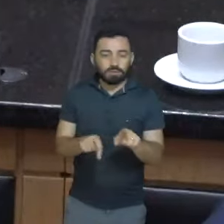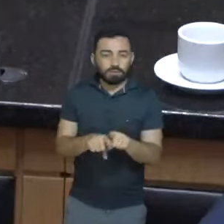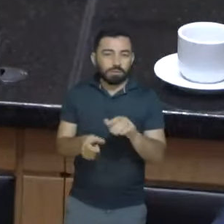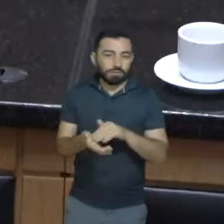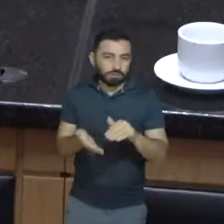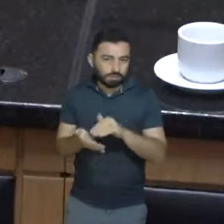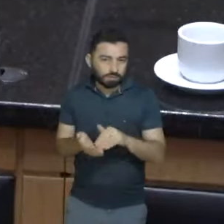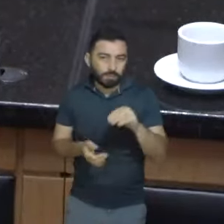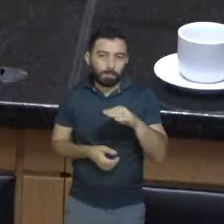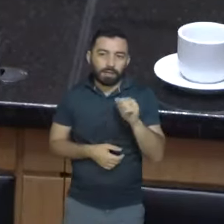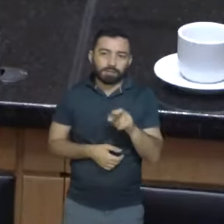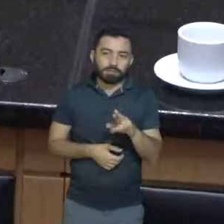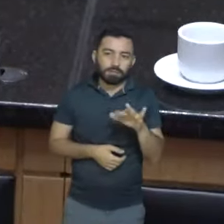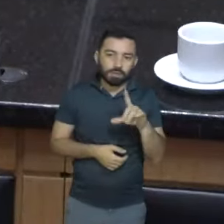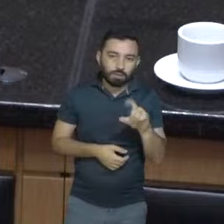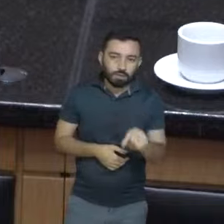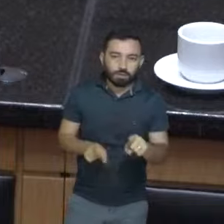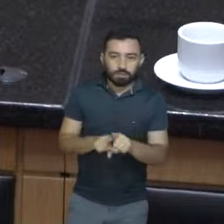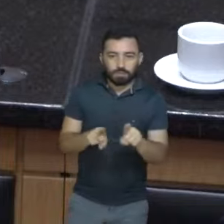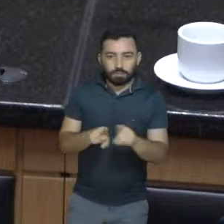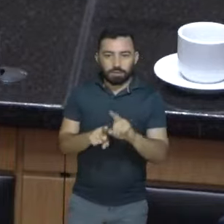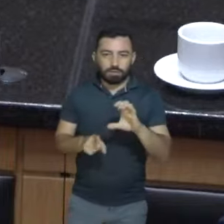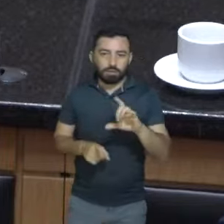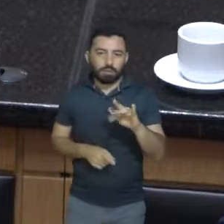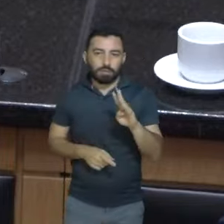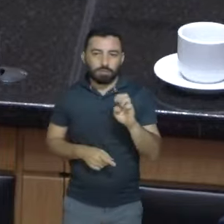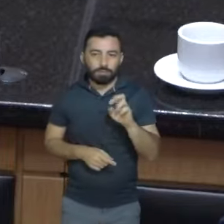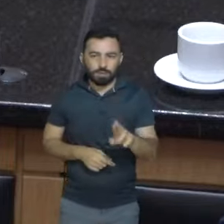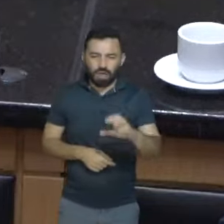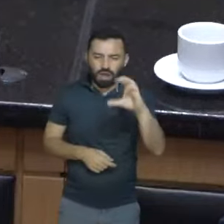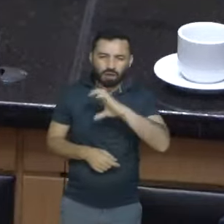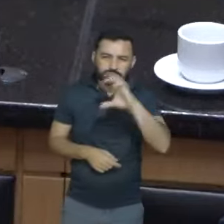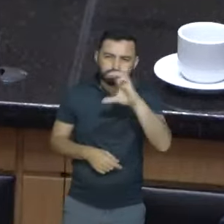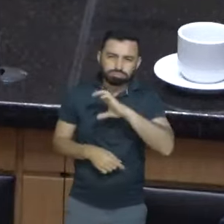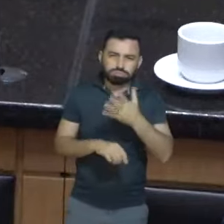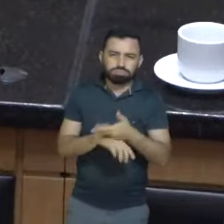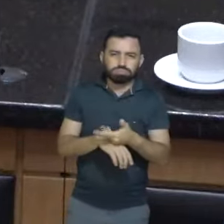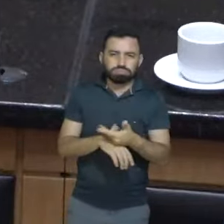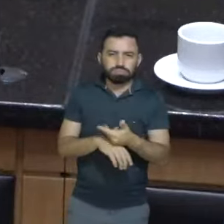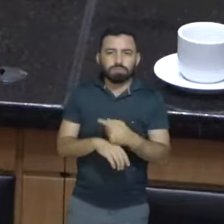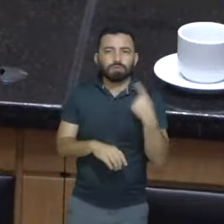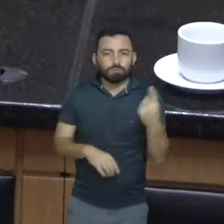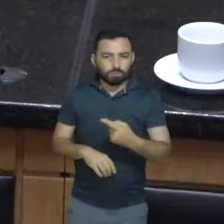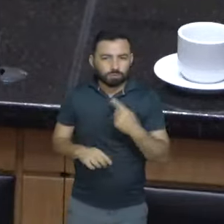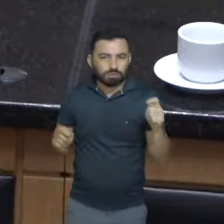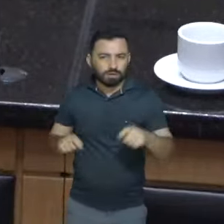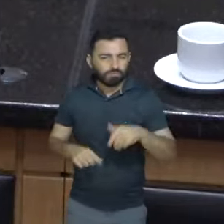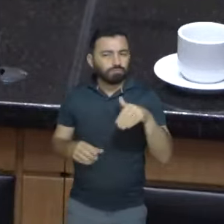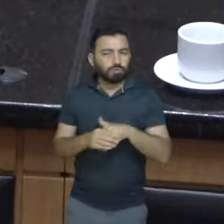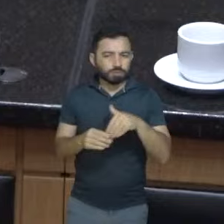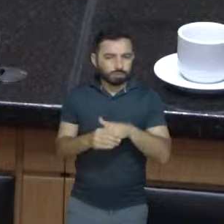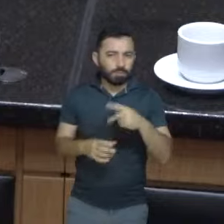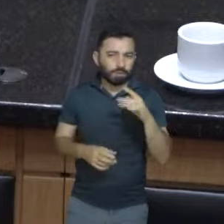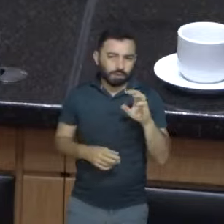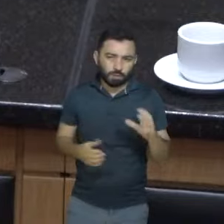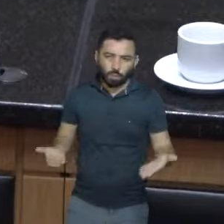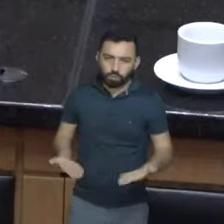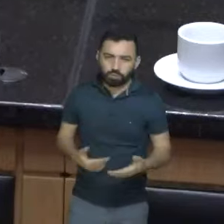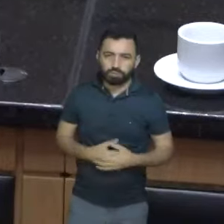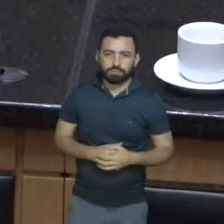Marcelo Mendes e do secretário Cléber, pela agilidade para que pudéssemos votar essa PEC no dia de hoje,